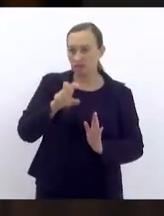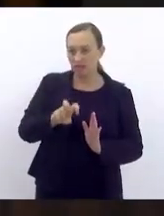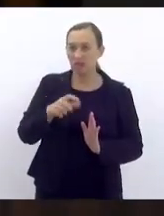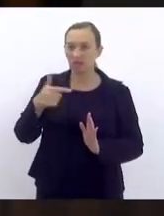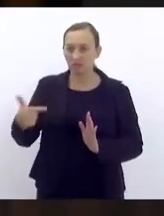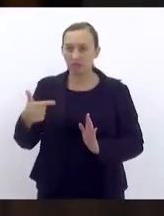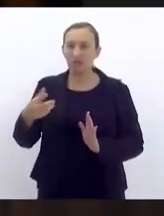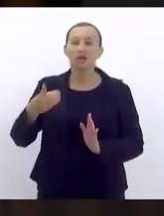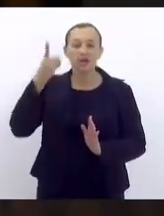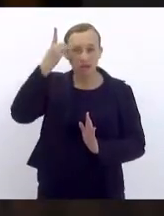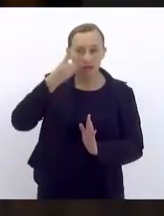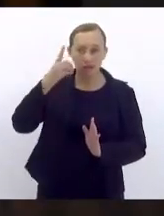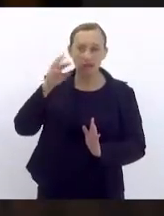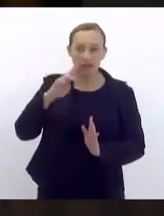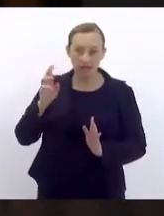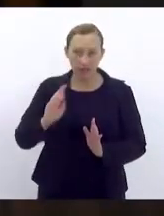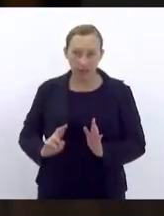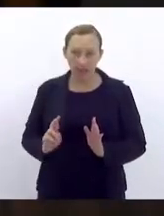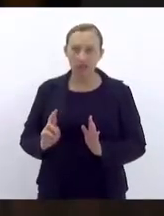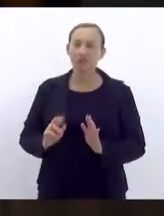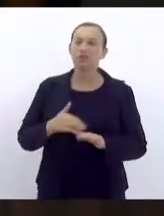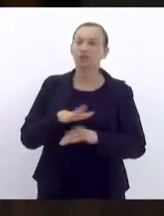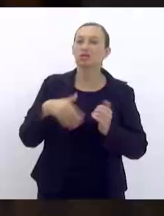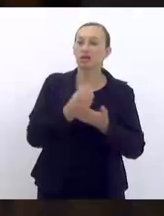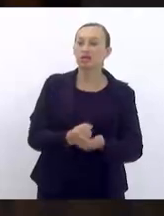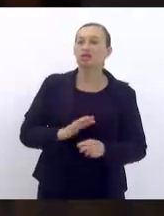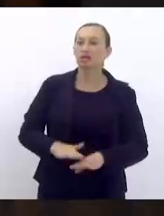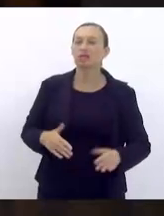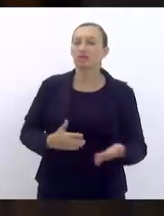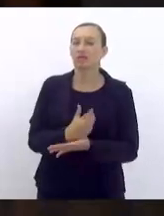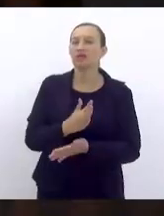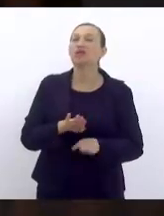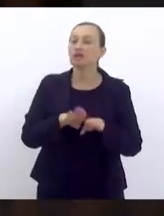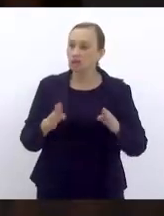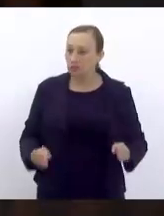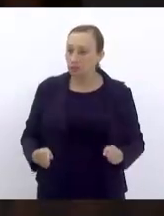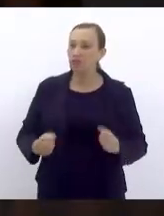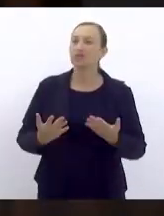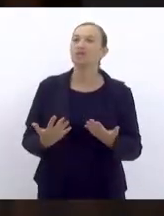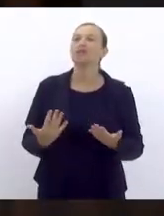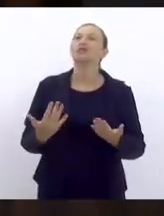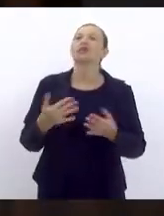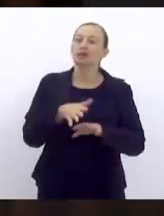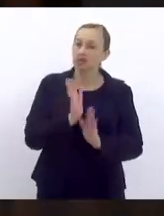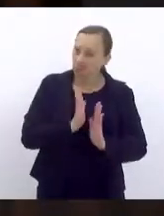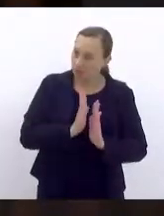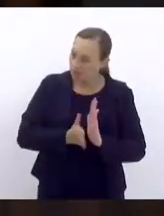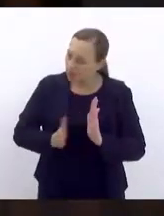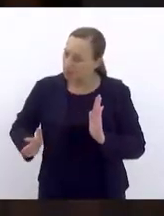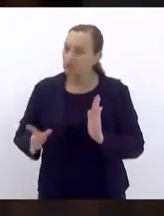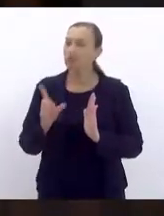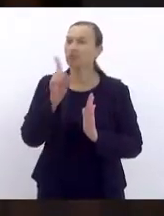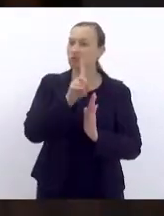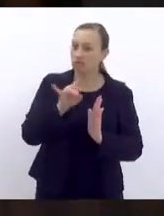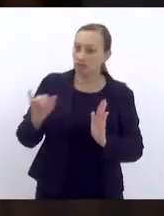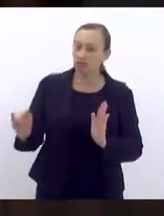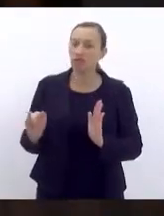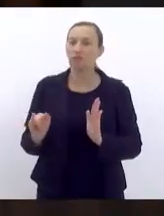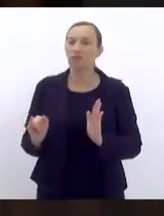Renata Souza senhores que aprovam permanecer como estão aprovado há sobre a mesa requerimento de inclusão na ordem do dia